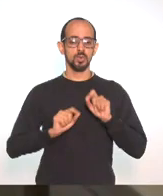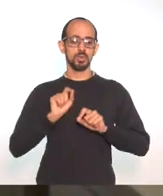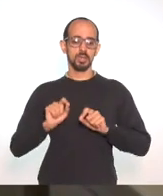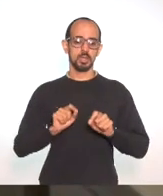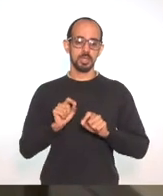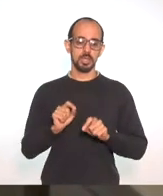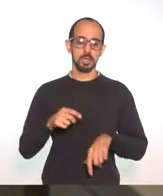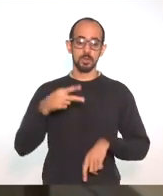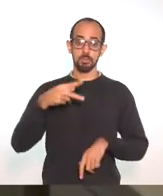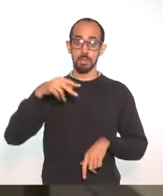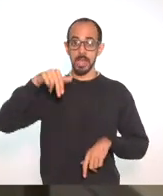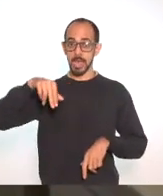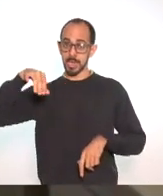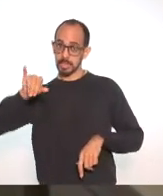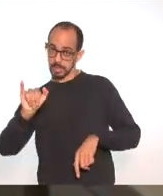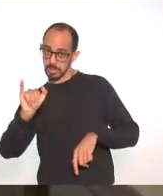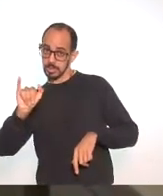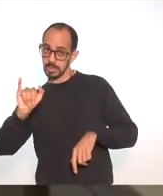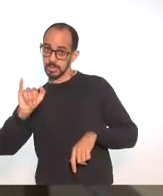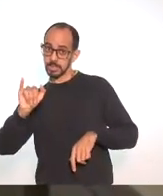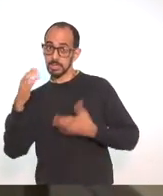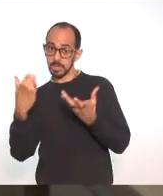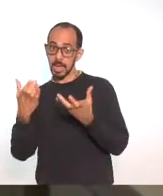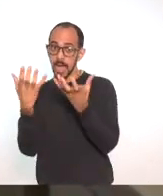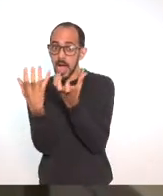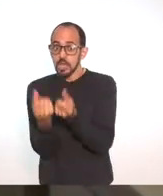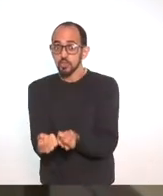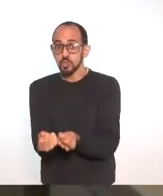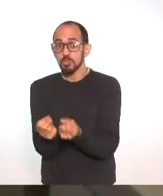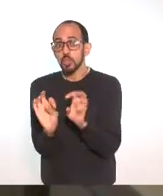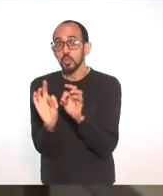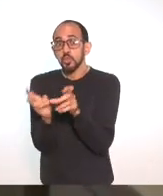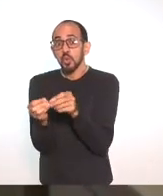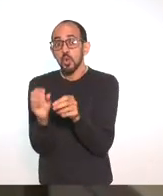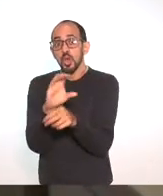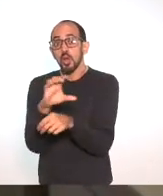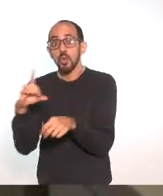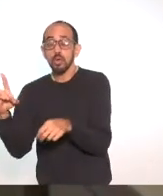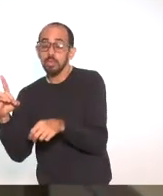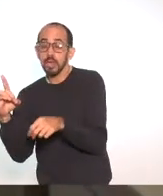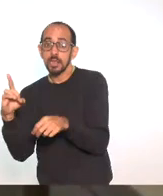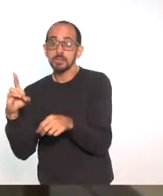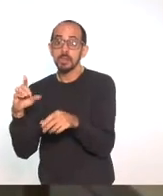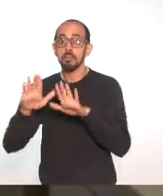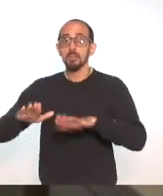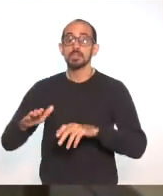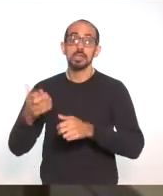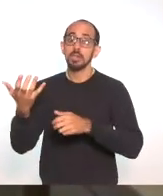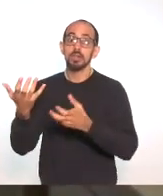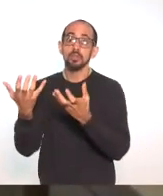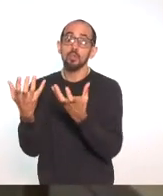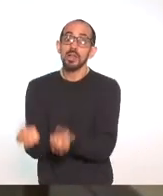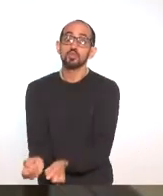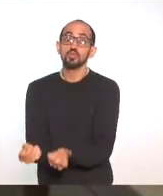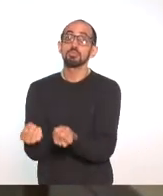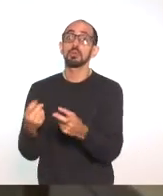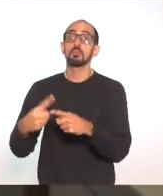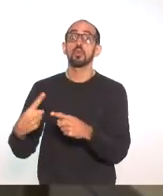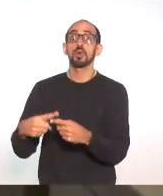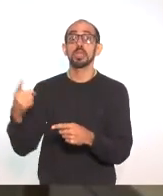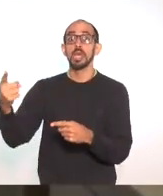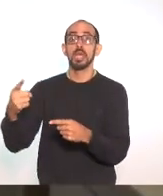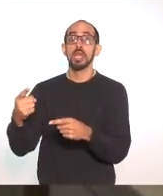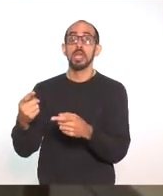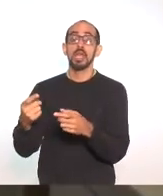a coordenação-geral de tudo e não assume pelas suas medidas negacionistas Eu acho que o projeto de lei